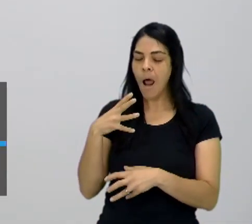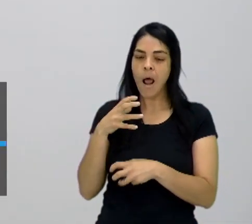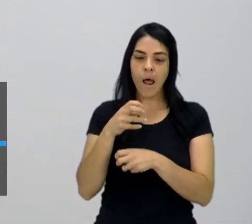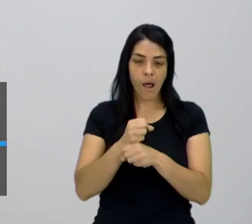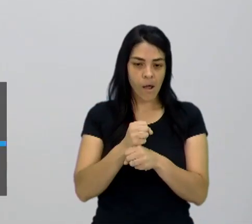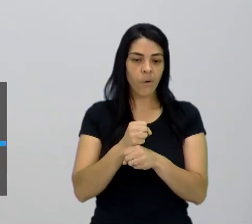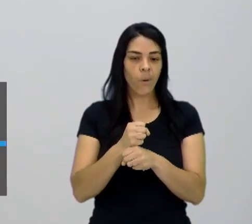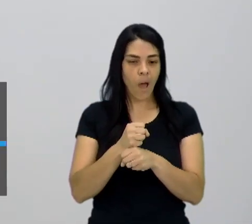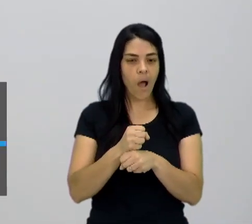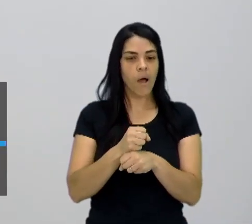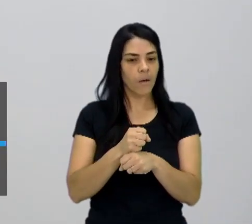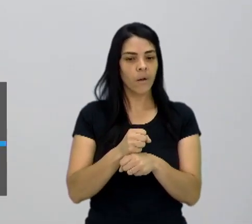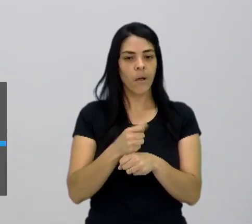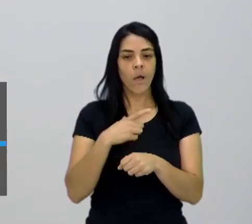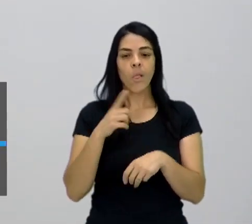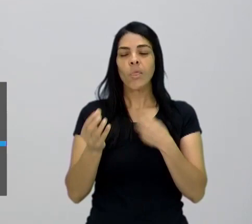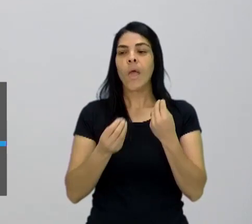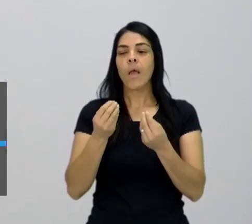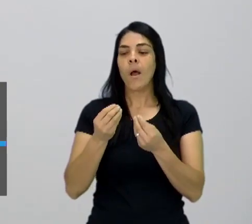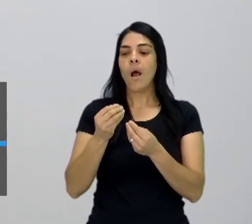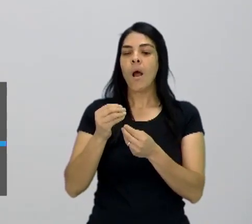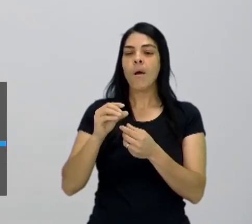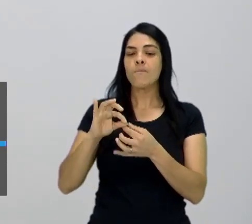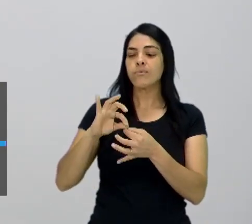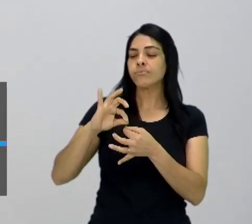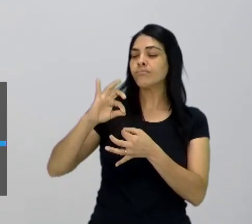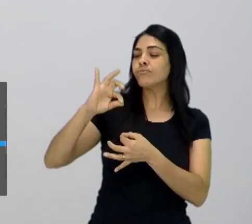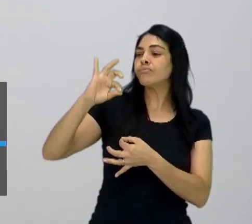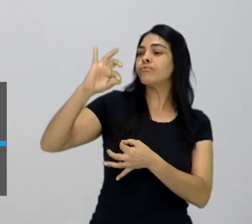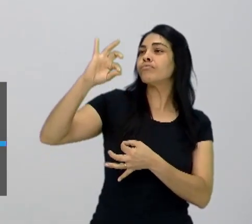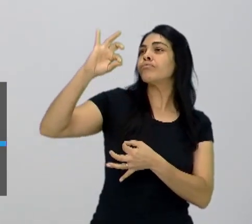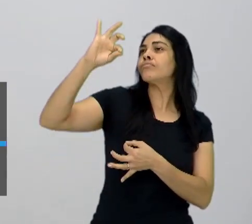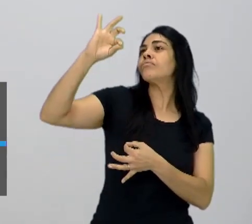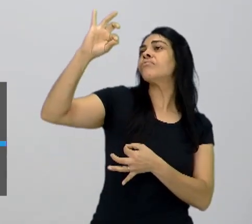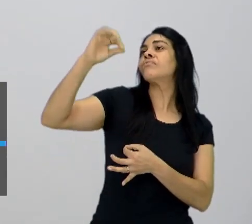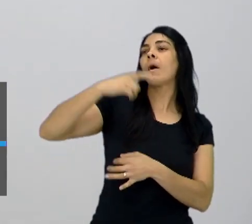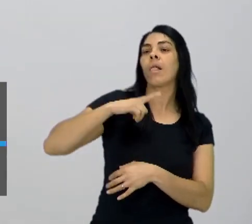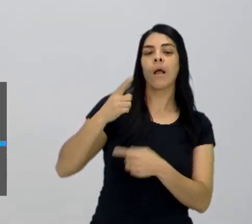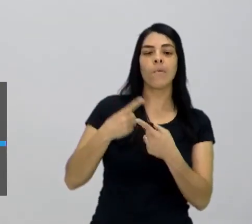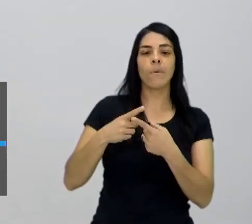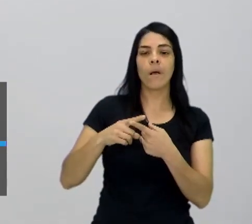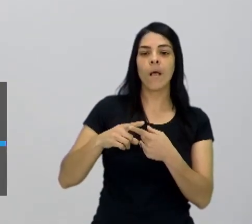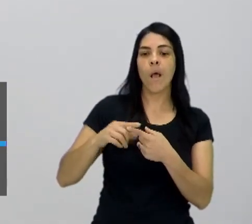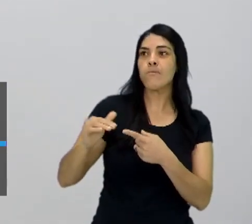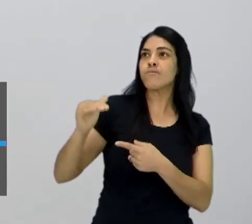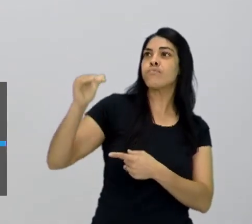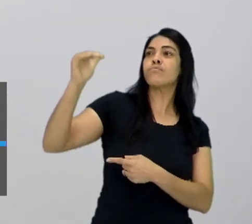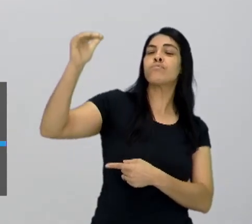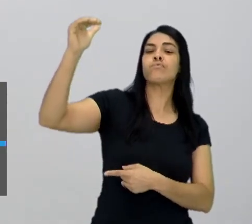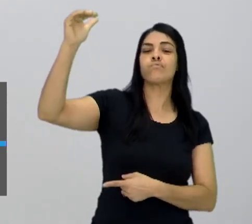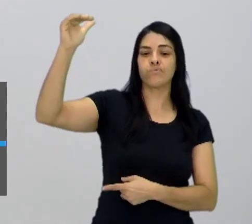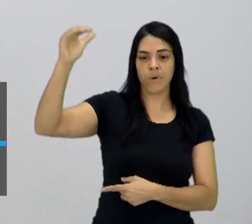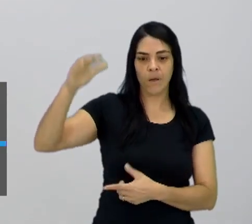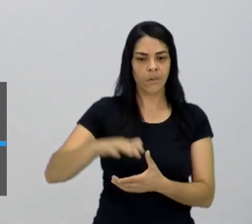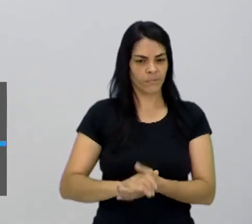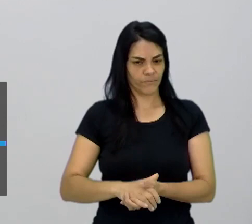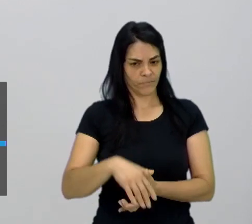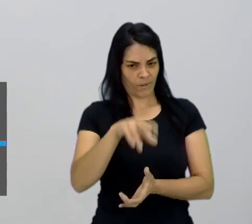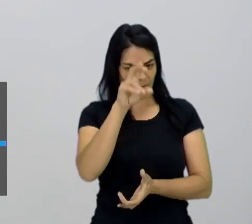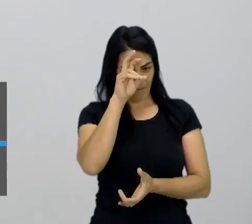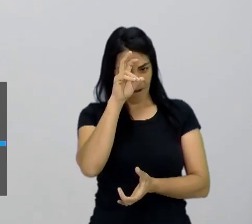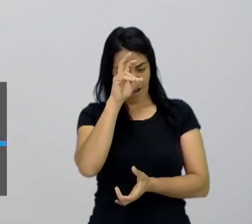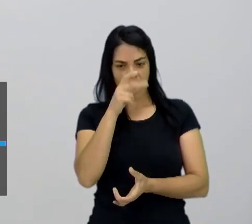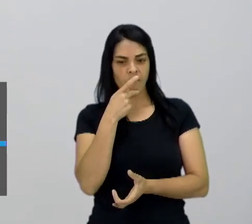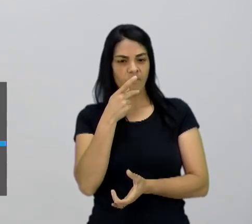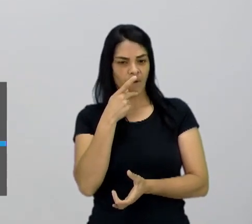né, saber, não dava para subir, né, porque é um negócio muito monstruoso, de grande, né, faraônico a gente fala, né. Ele falou, não,